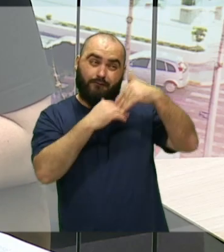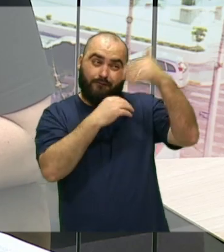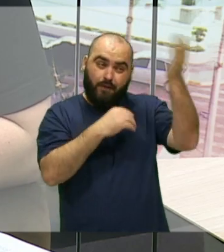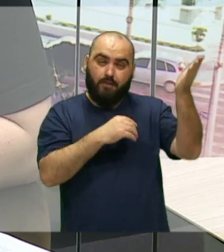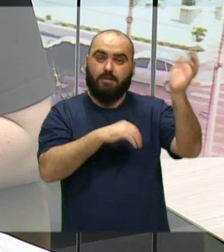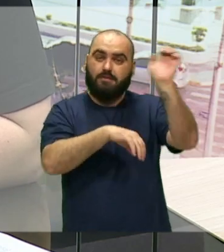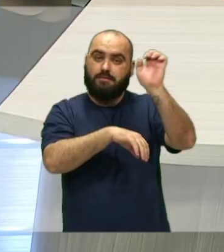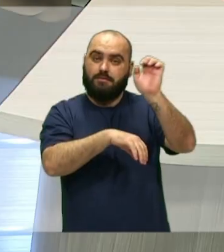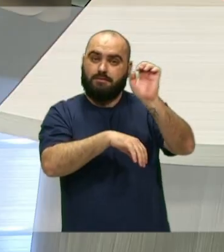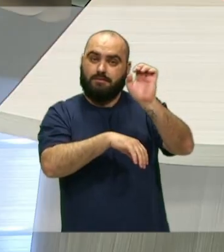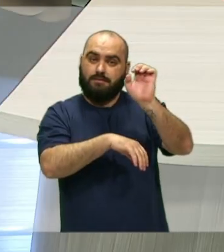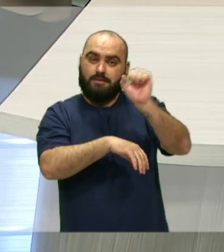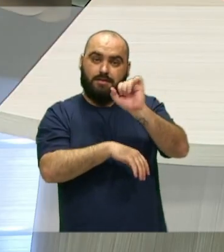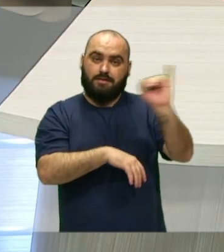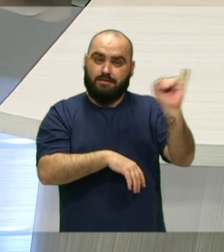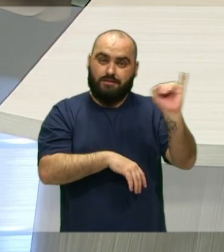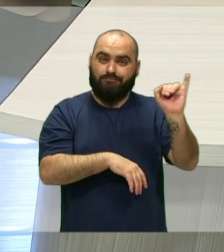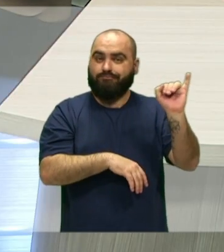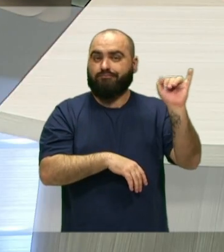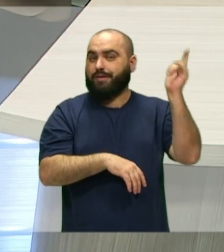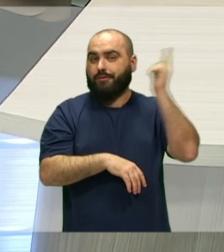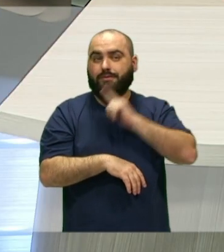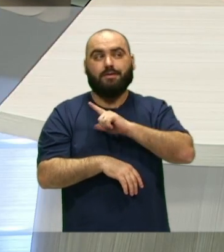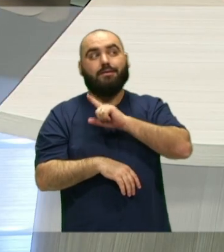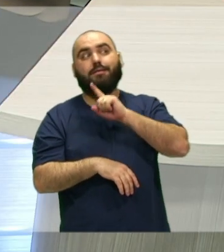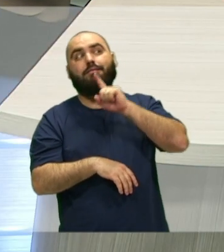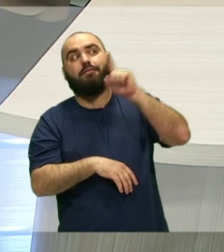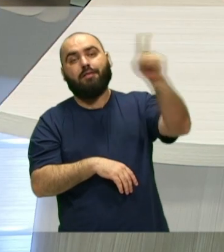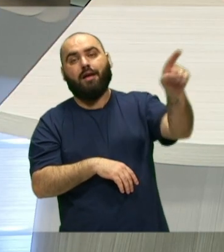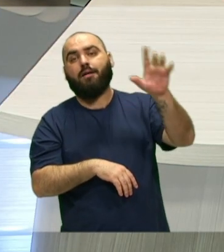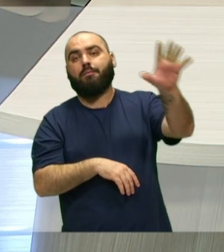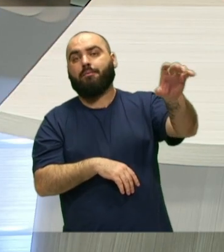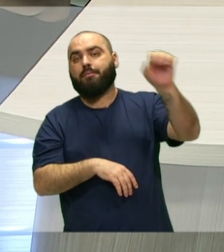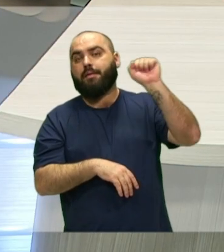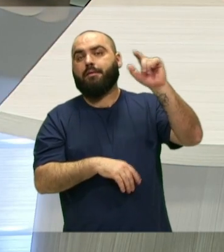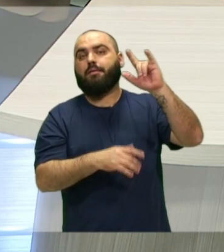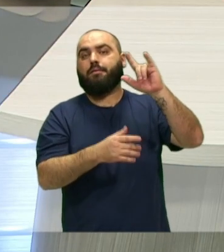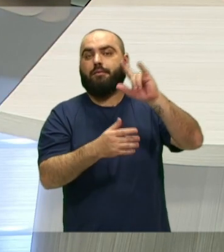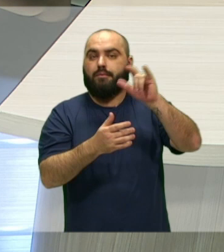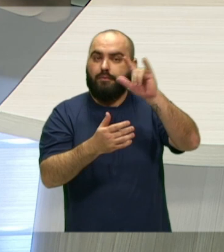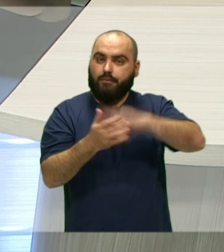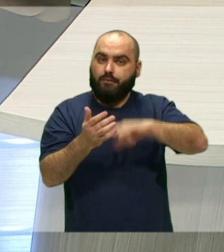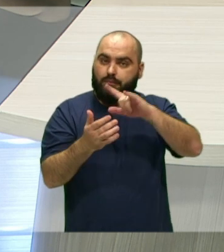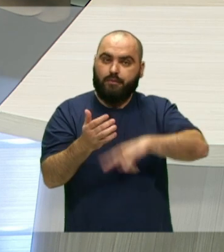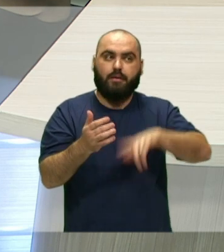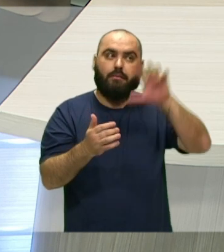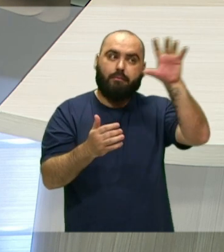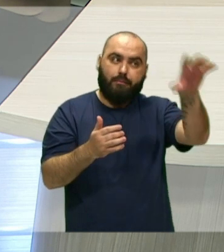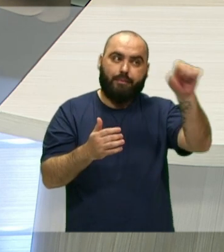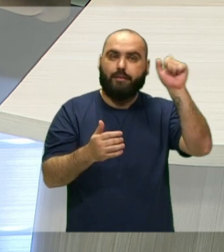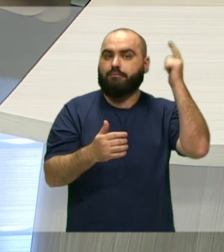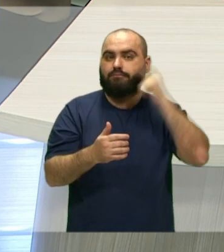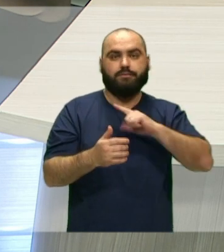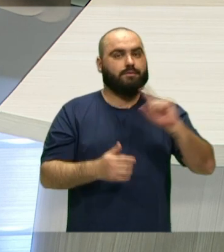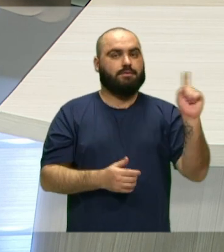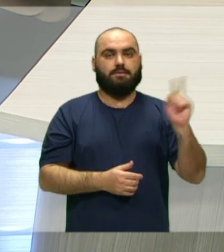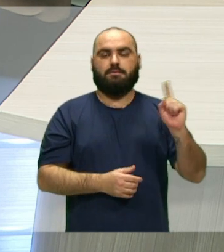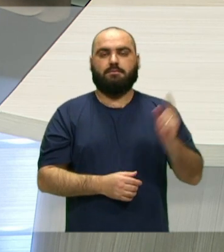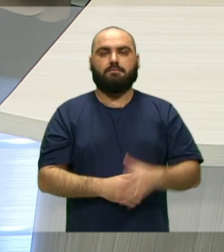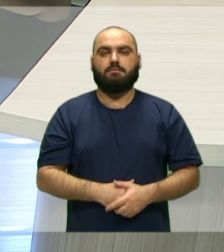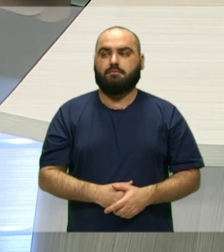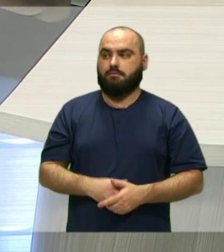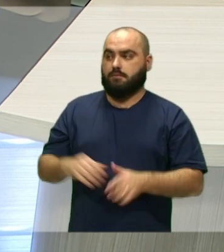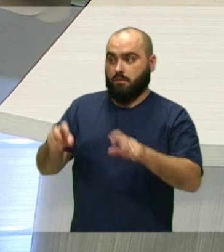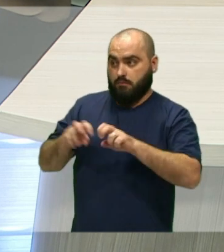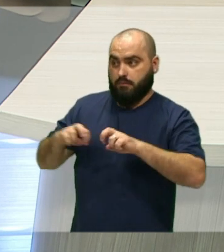de Itajaí e que não conseguiriam eh ir até o local pegar buscar o balcão